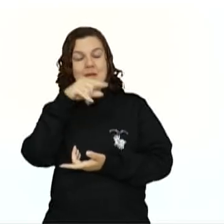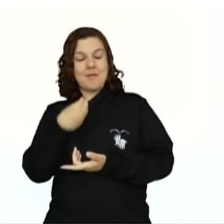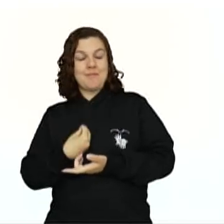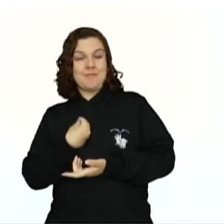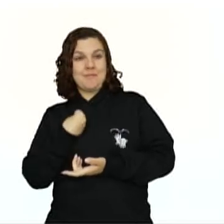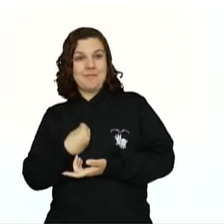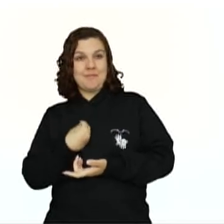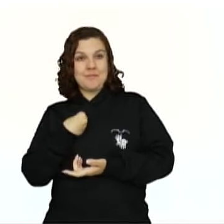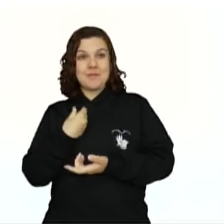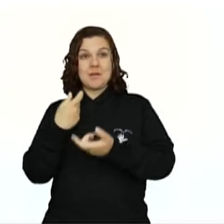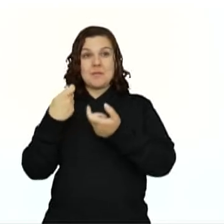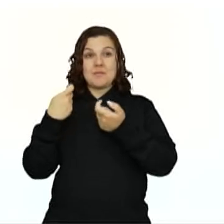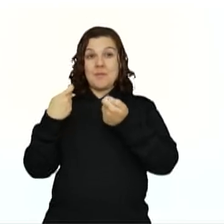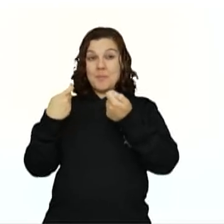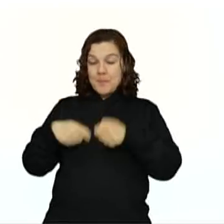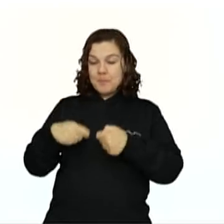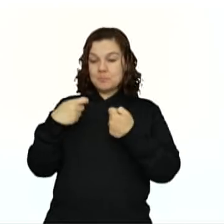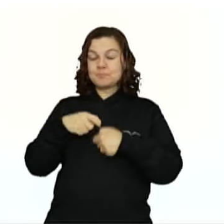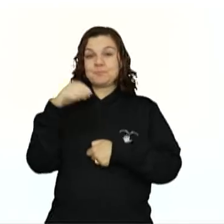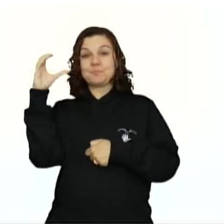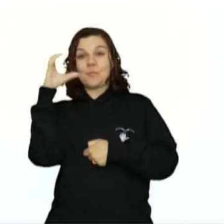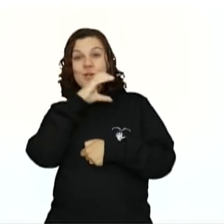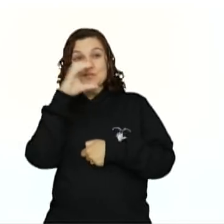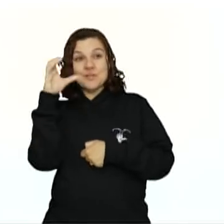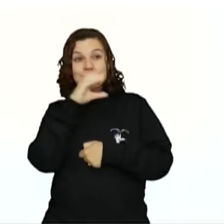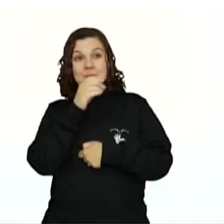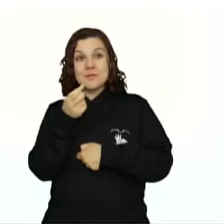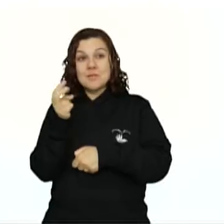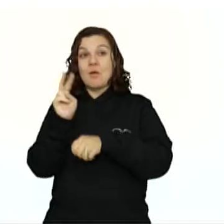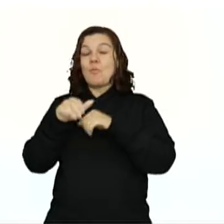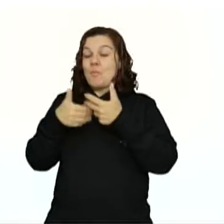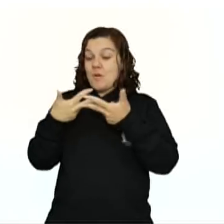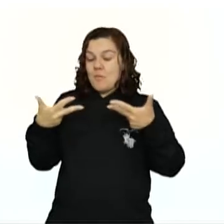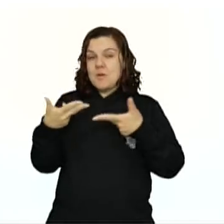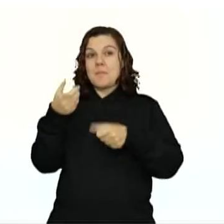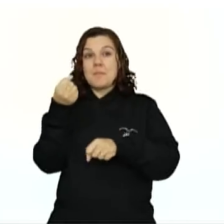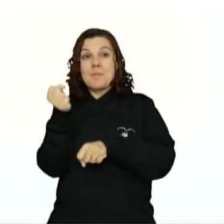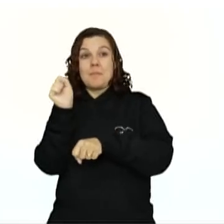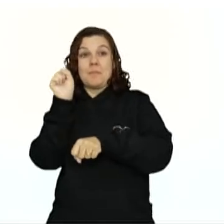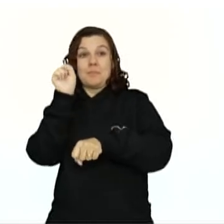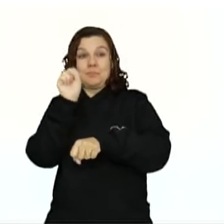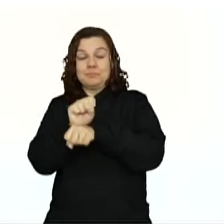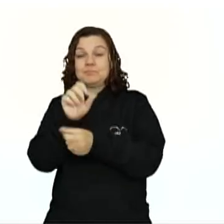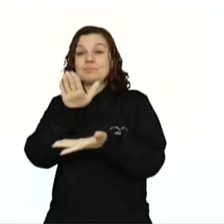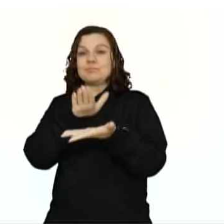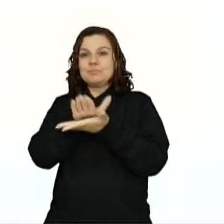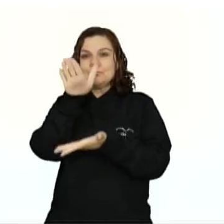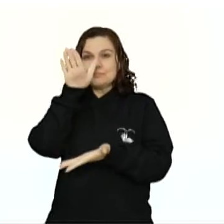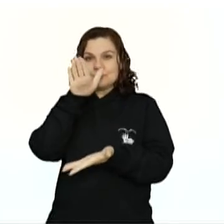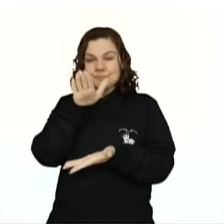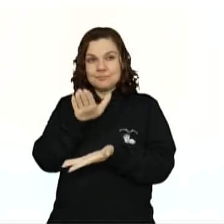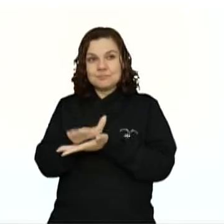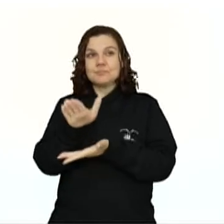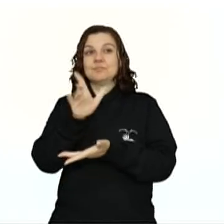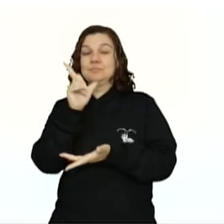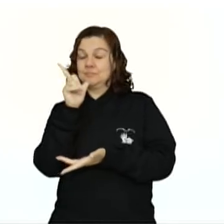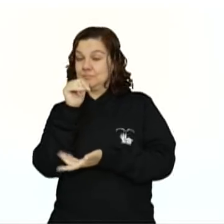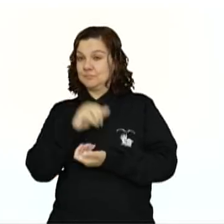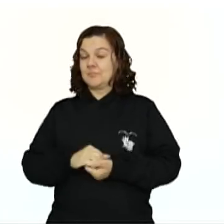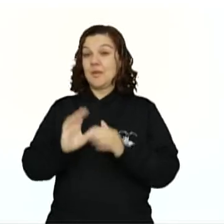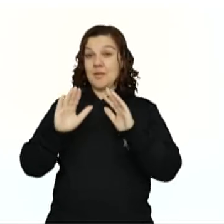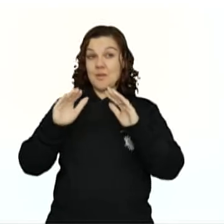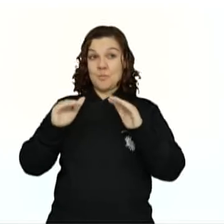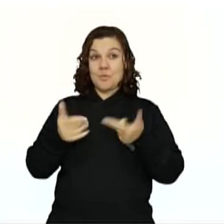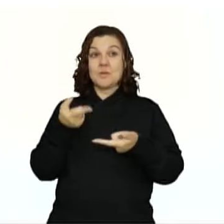é vida. É preciso fazer urgentemente alguma coisa para acabar com o desperdício de